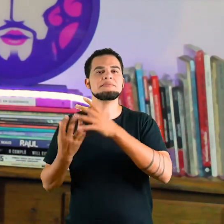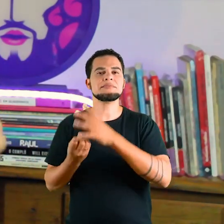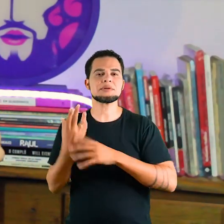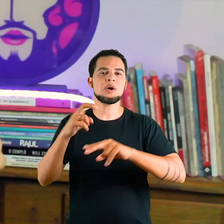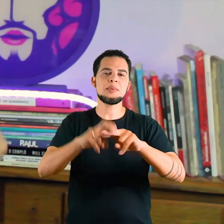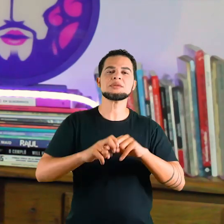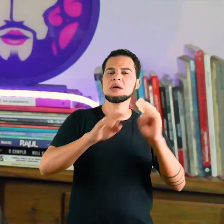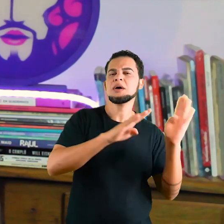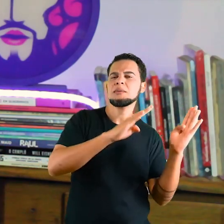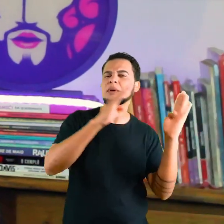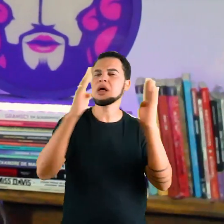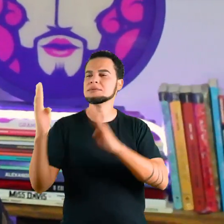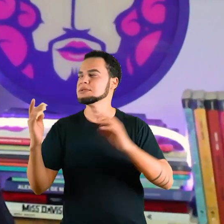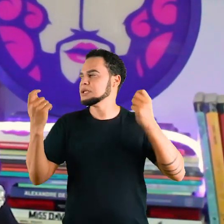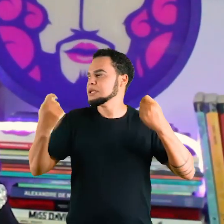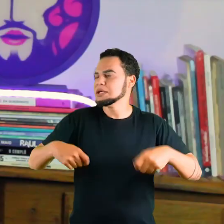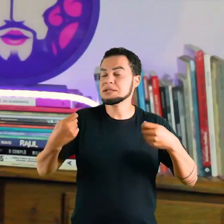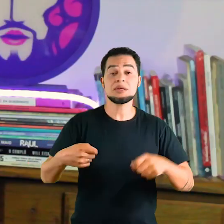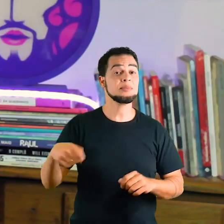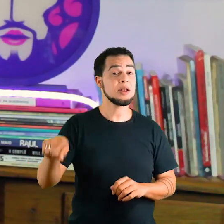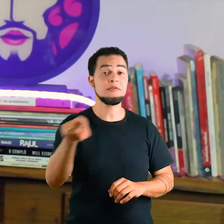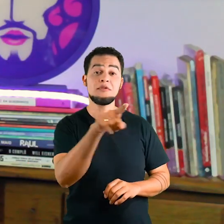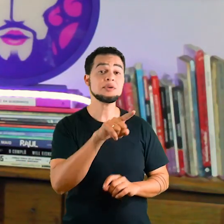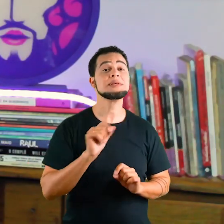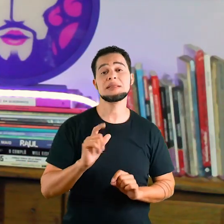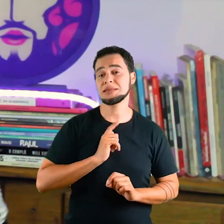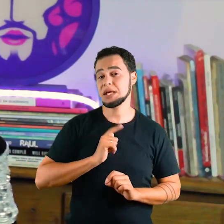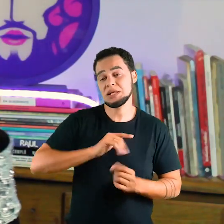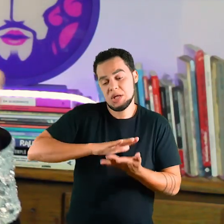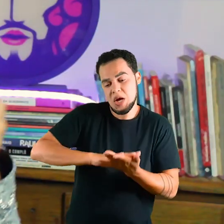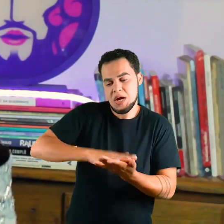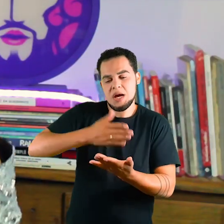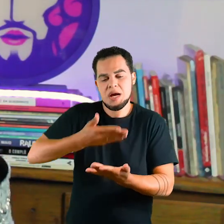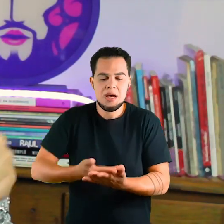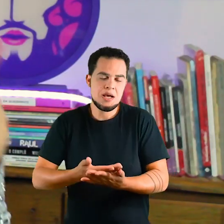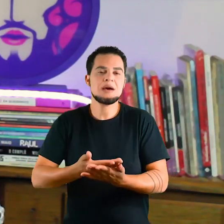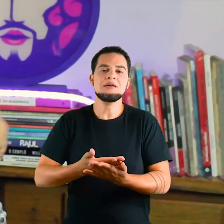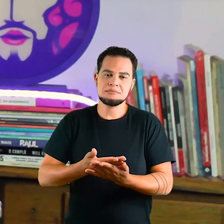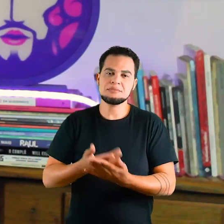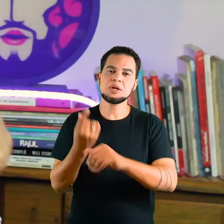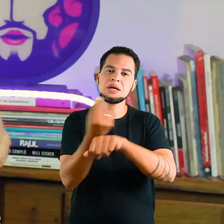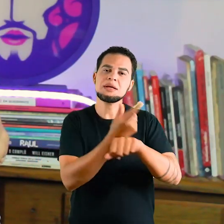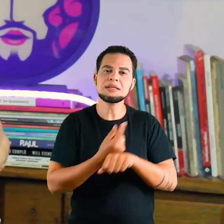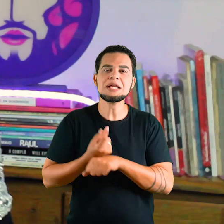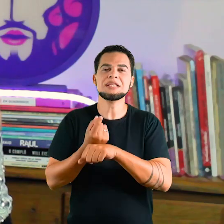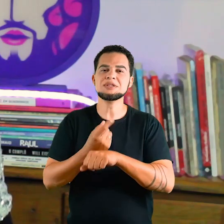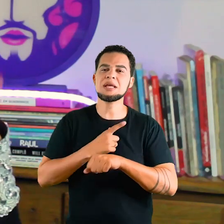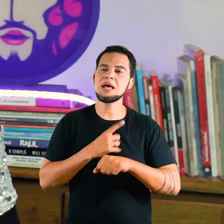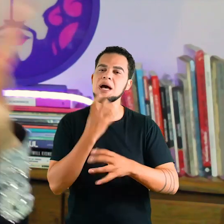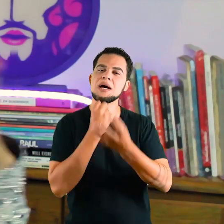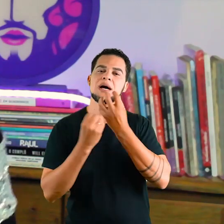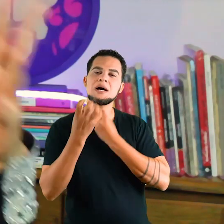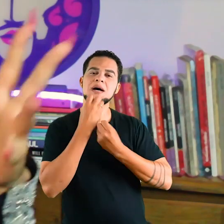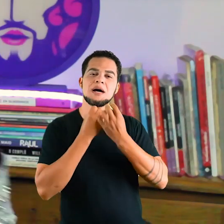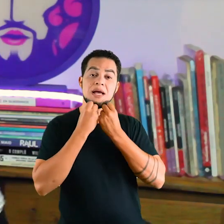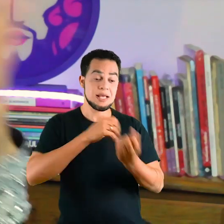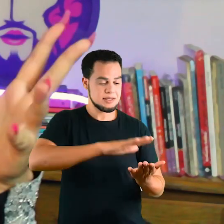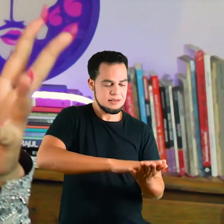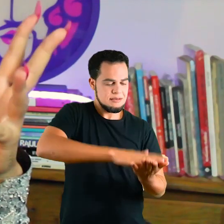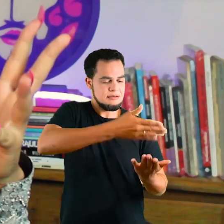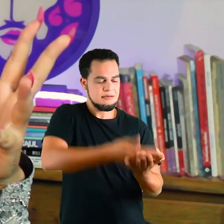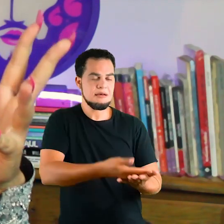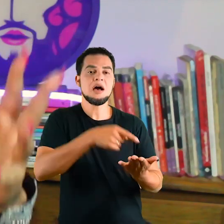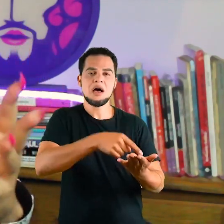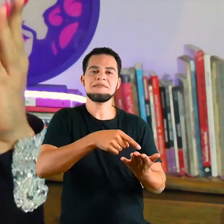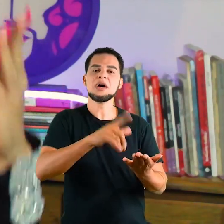processos necessários para você ter seu contrafilé e o capitalismo criar valor de troca. E esse contrafilé no seu prato